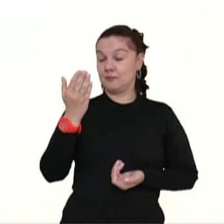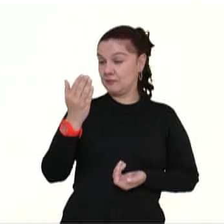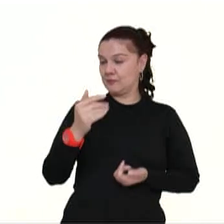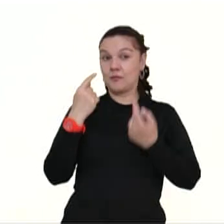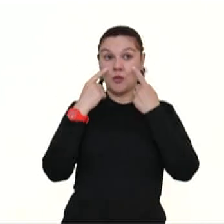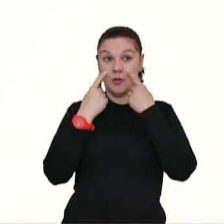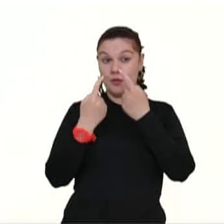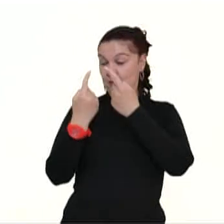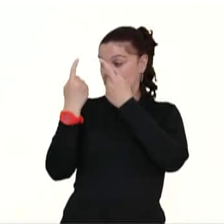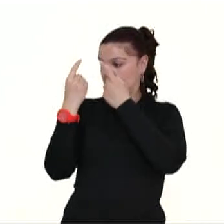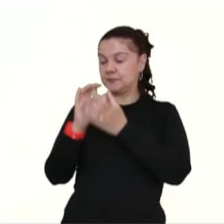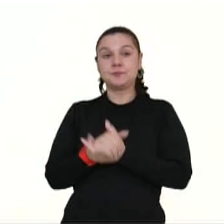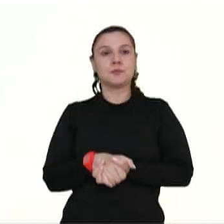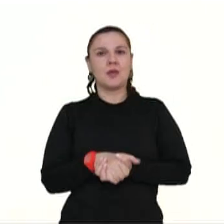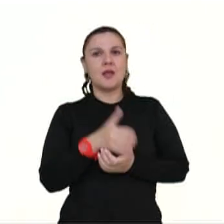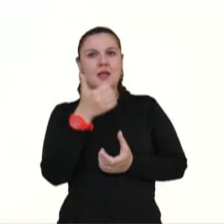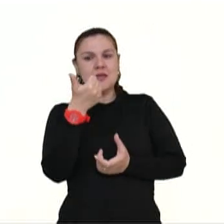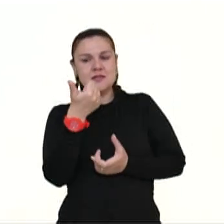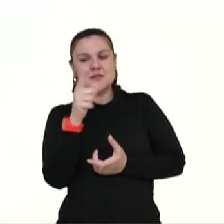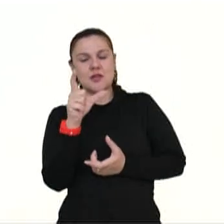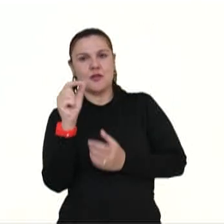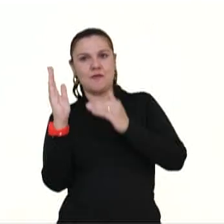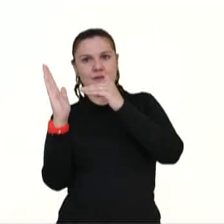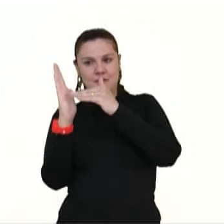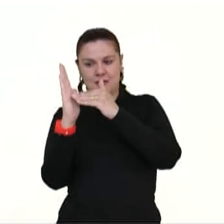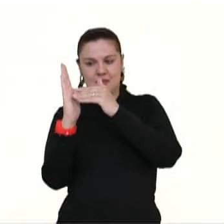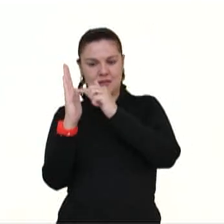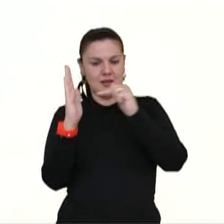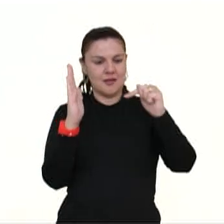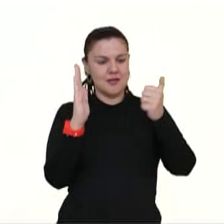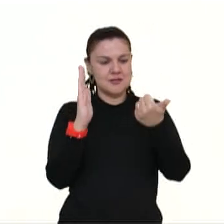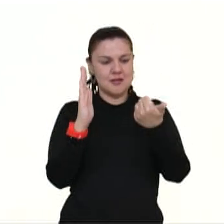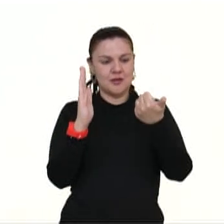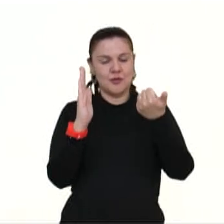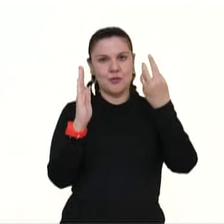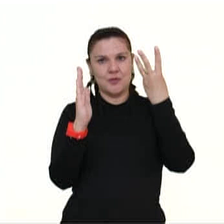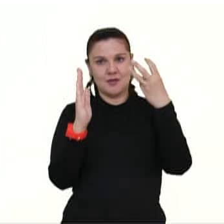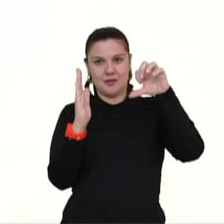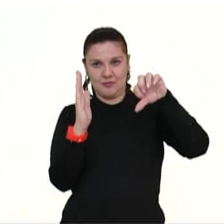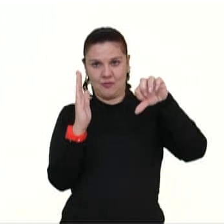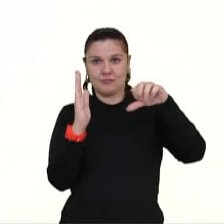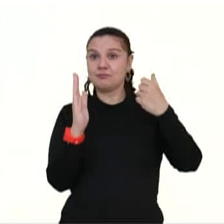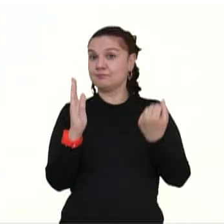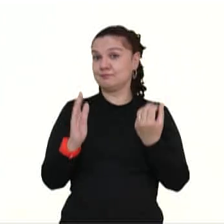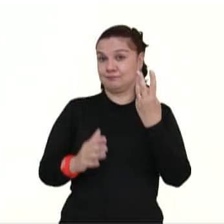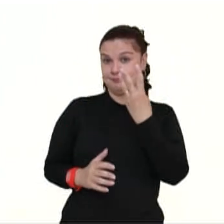Então, olha só. Do 120 até o 140 menos o 140, eu tenho 3.